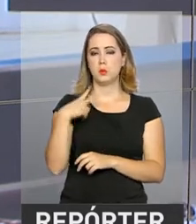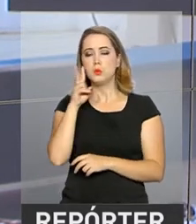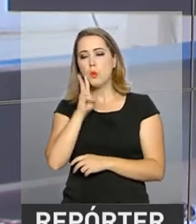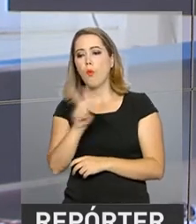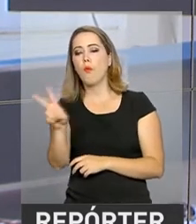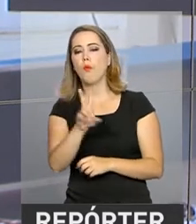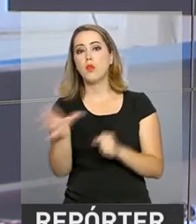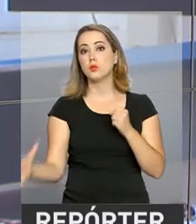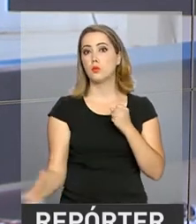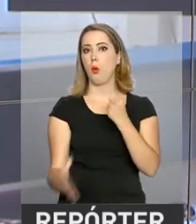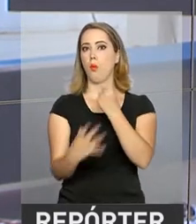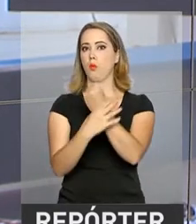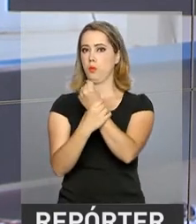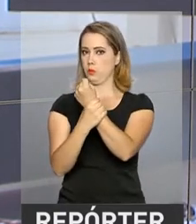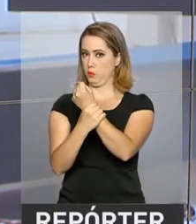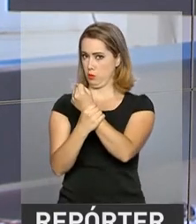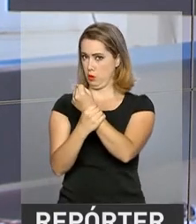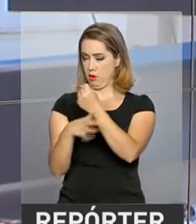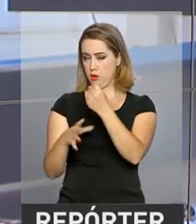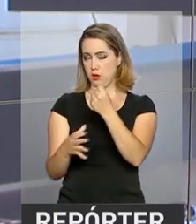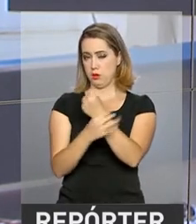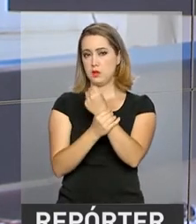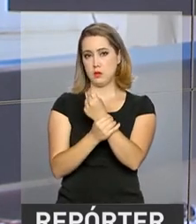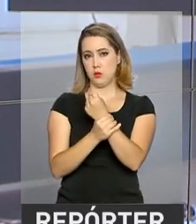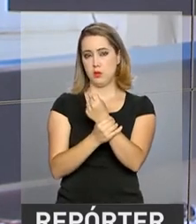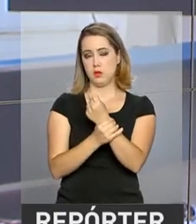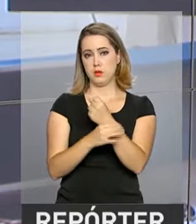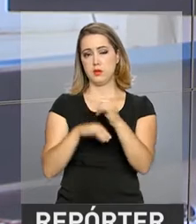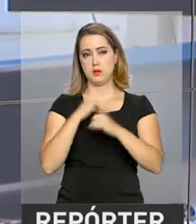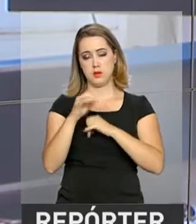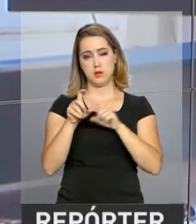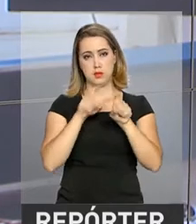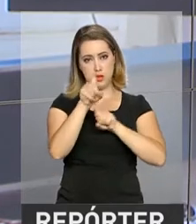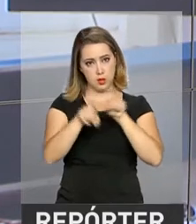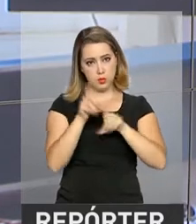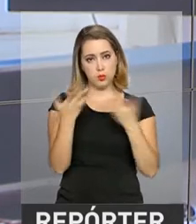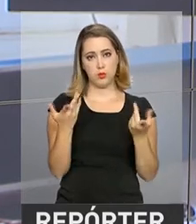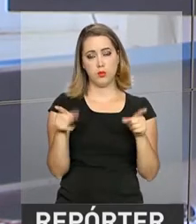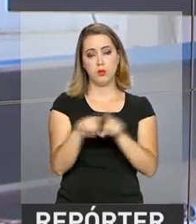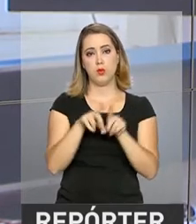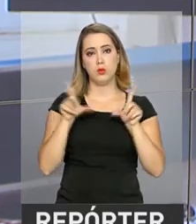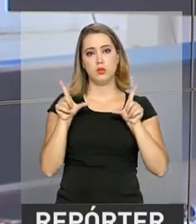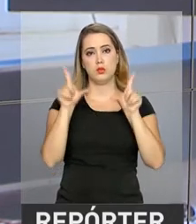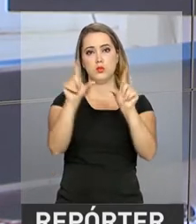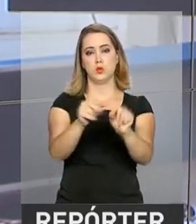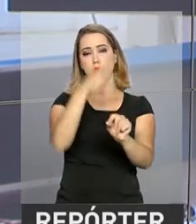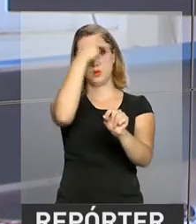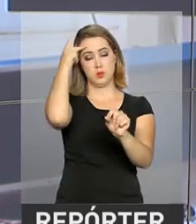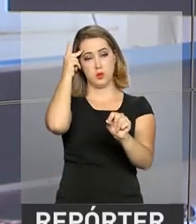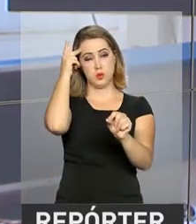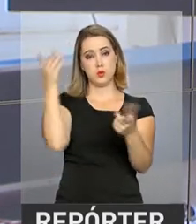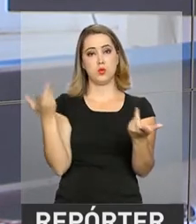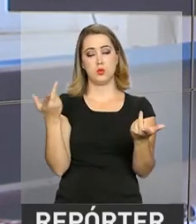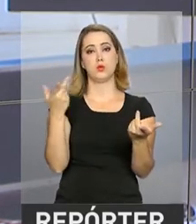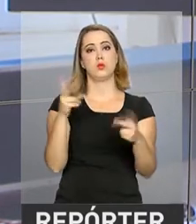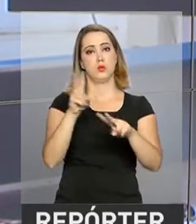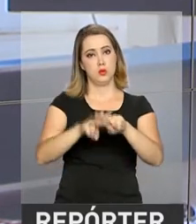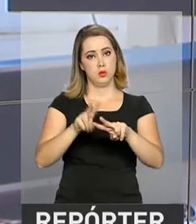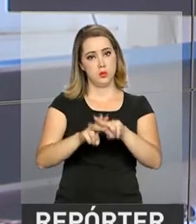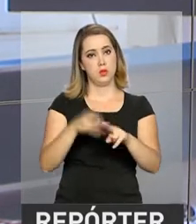eletrônico segundo o departamento essas medidas são para reduzir o número de presos que ainda não foram condenados em primeira instância